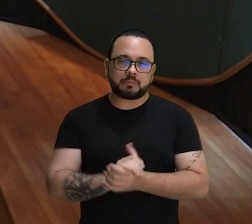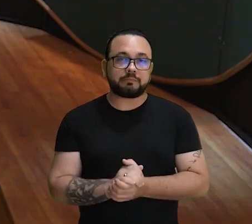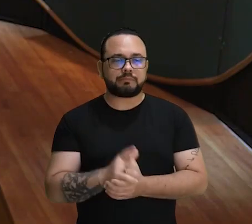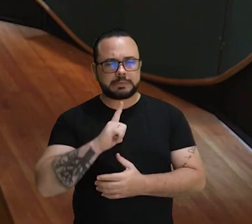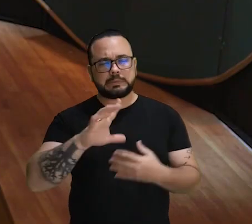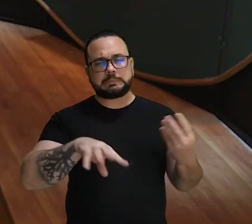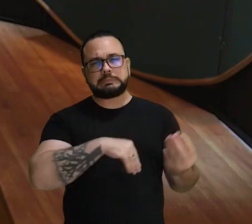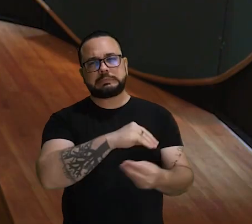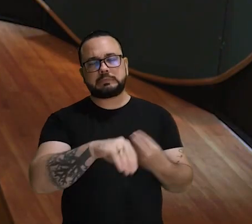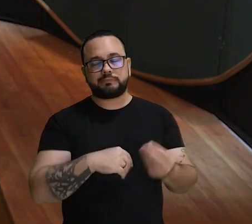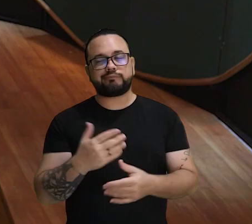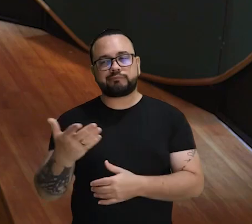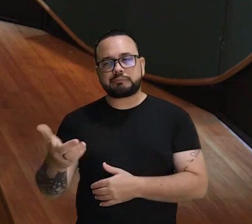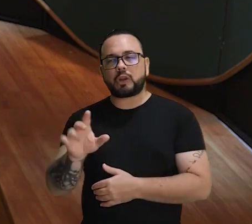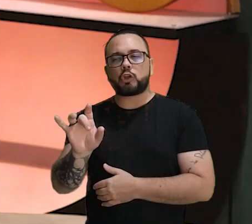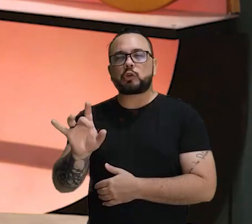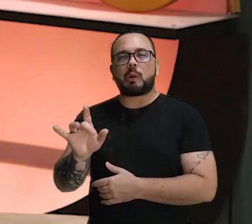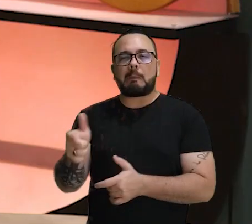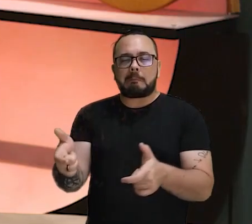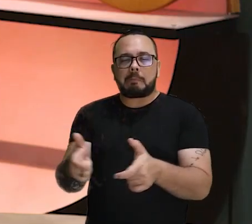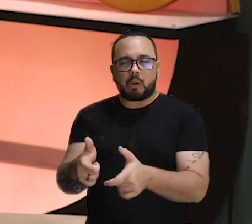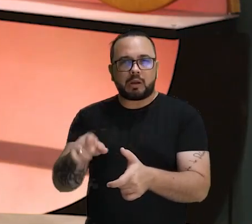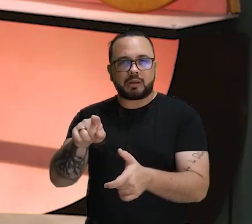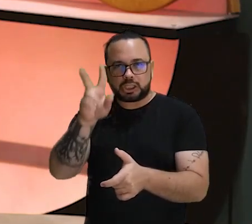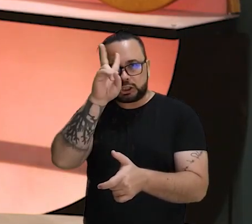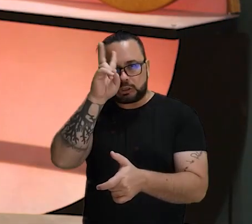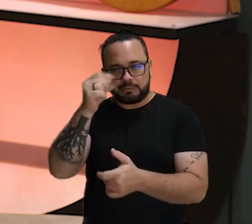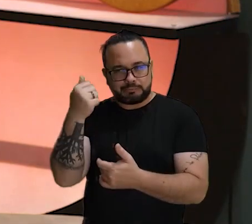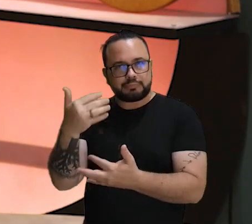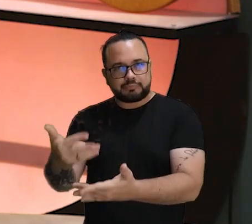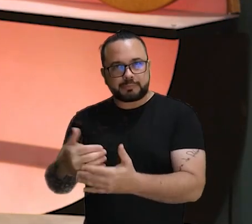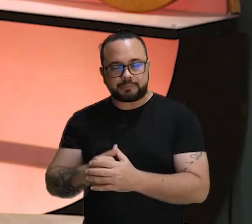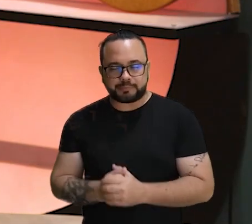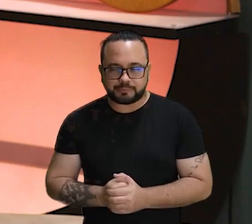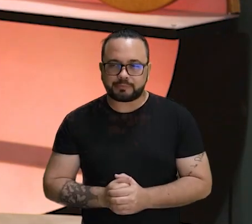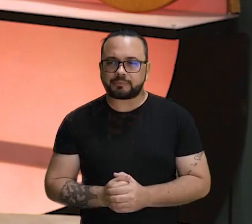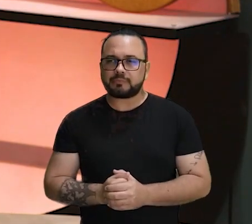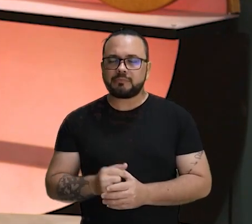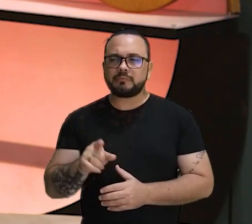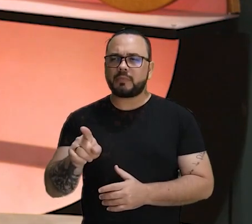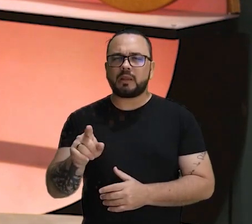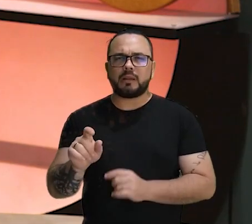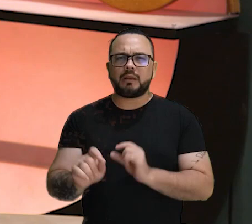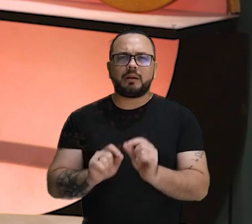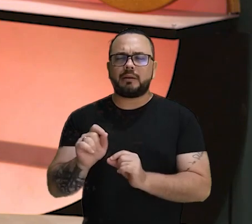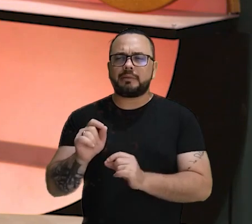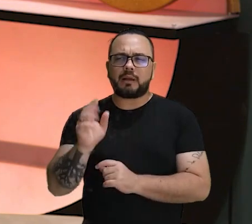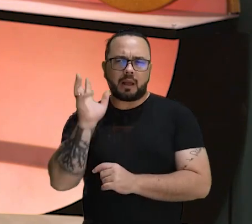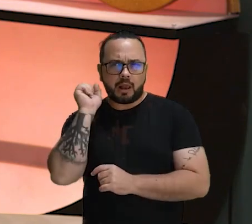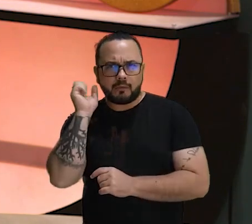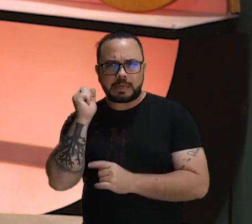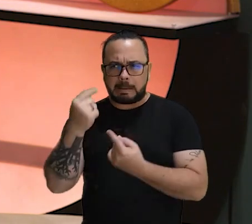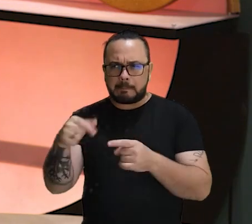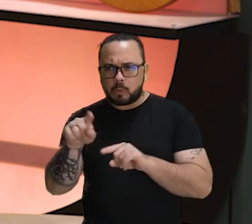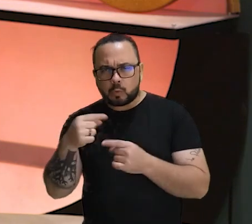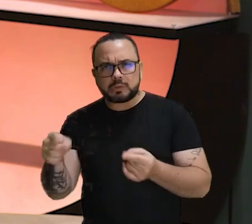tudo junto, assim, nossa, nessa... Nossa, esse é só um pedacinho, né, assim, da história. E aí, o que você ouvia